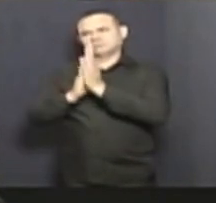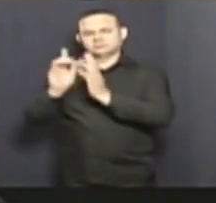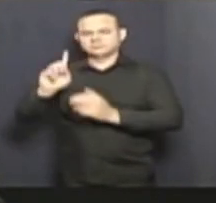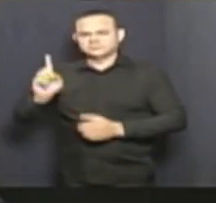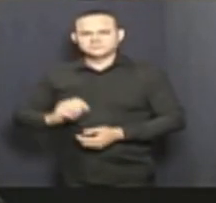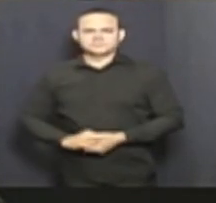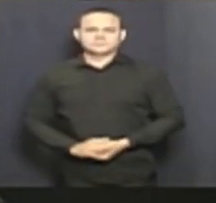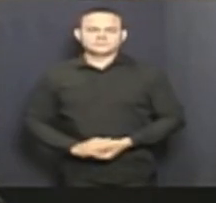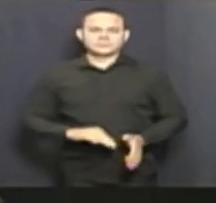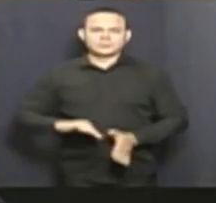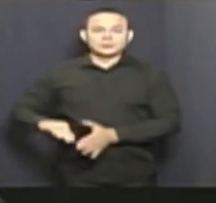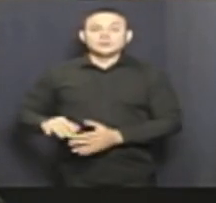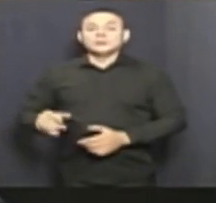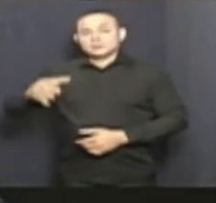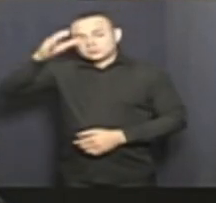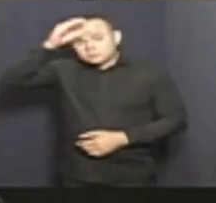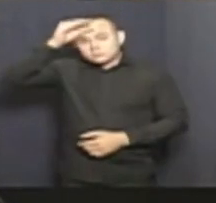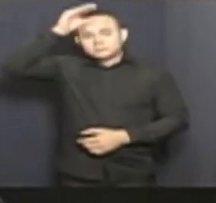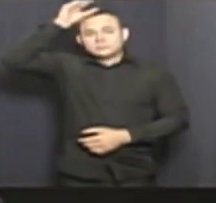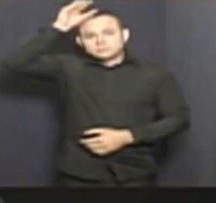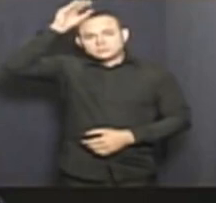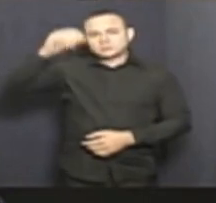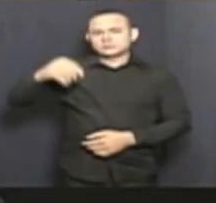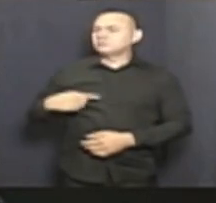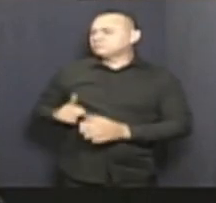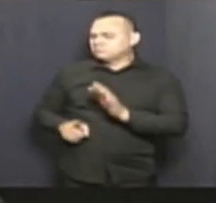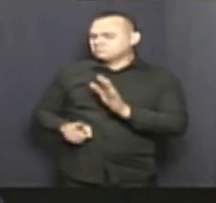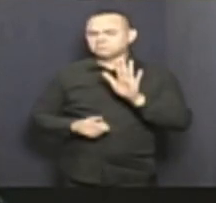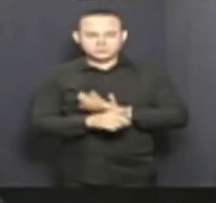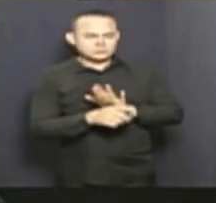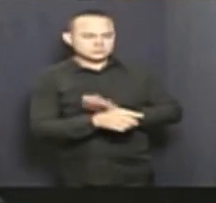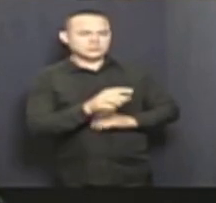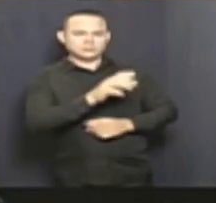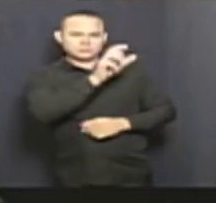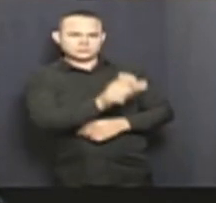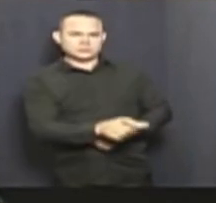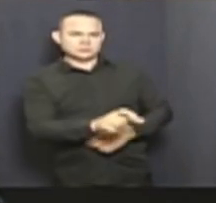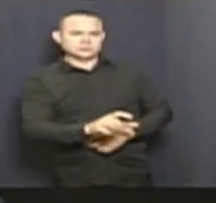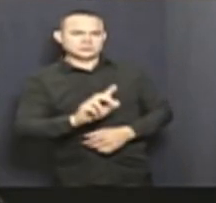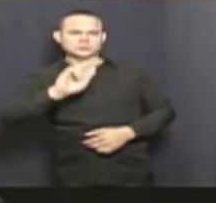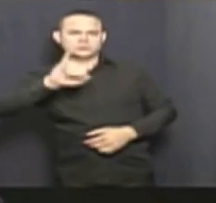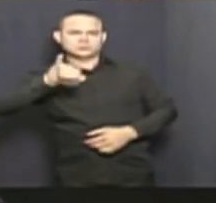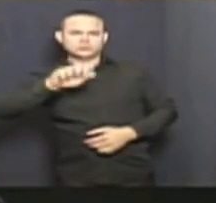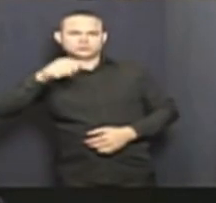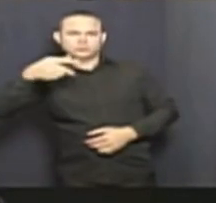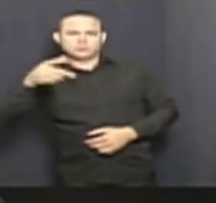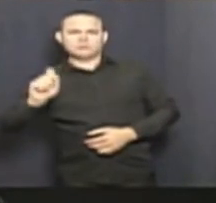marcelo bluma vai fazer uma pergunta para o candidato joão alfredo que o tema